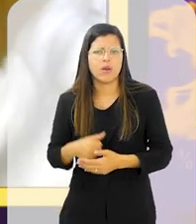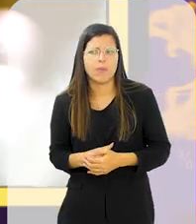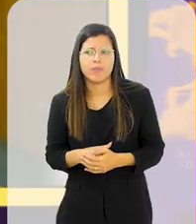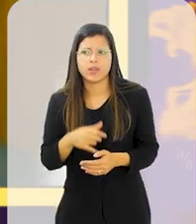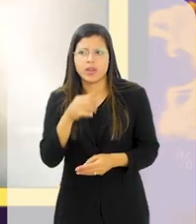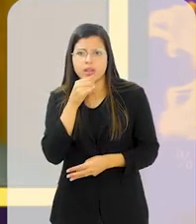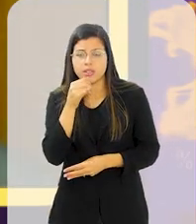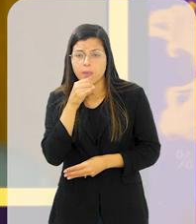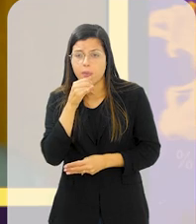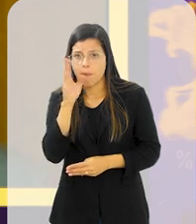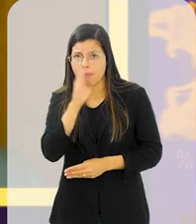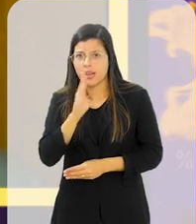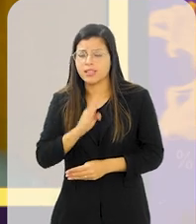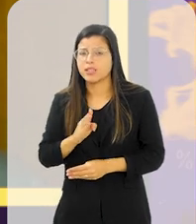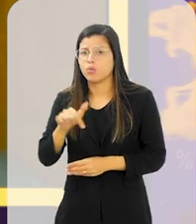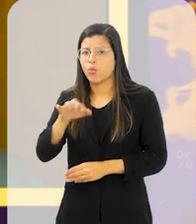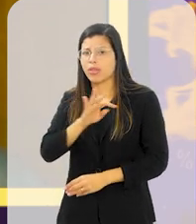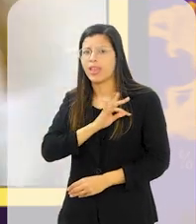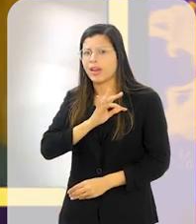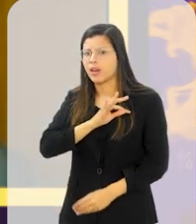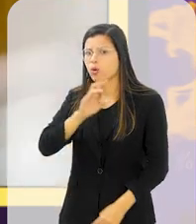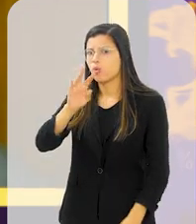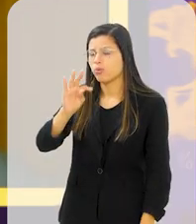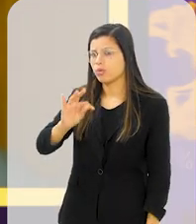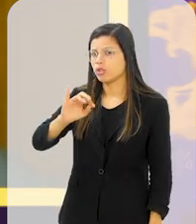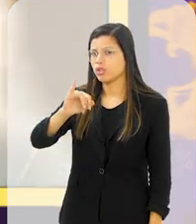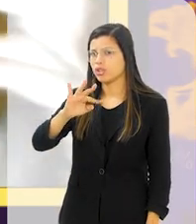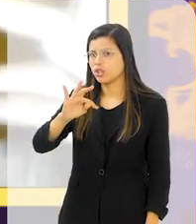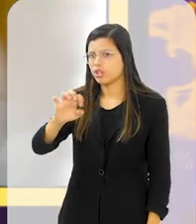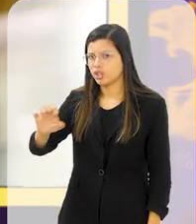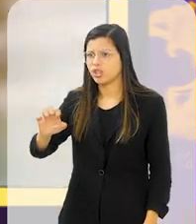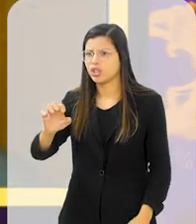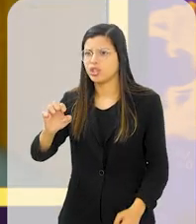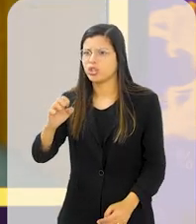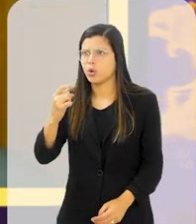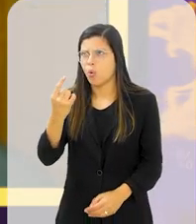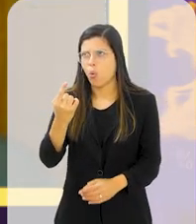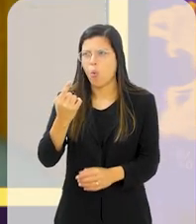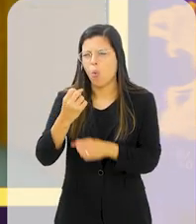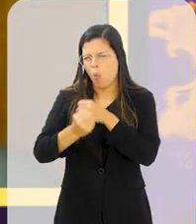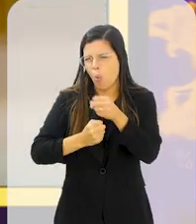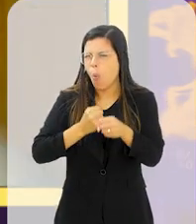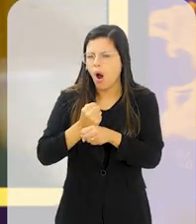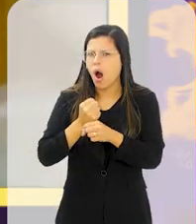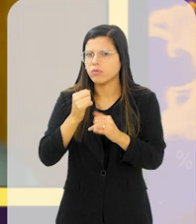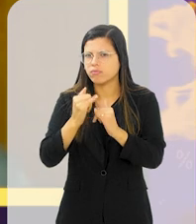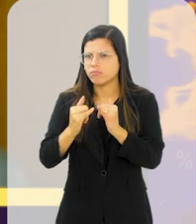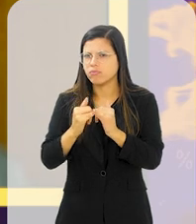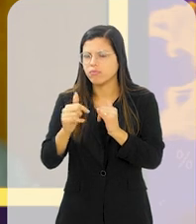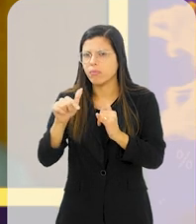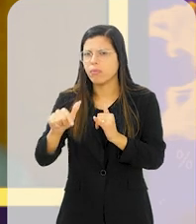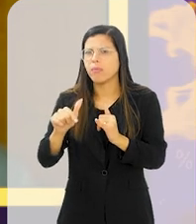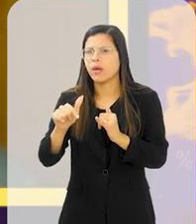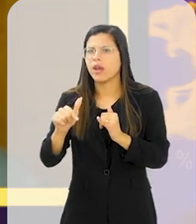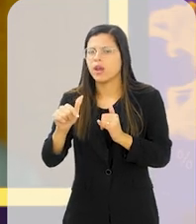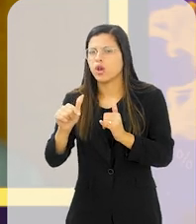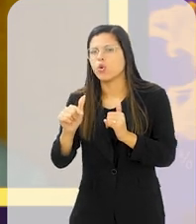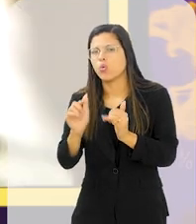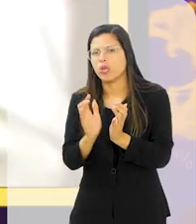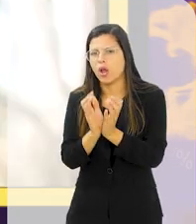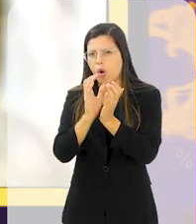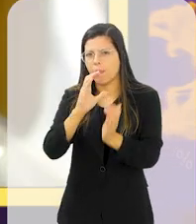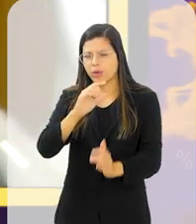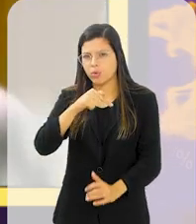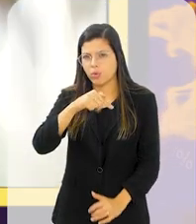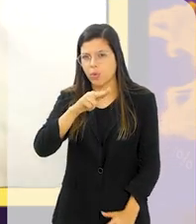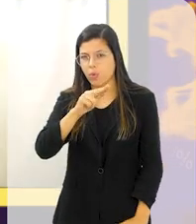Brasil disputou a Copa do Mundo com o Tite. De lá para cá, o Brasil, em 2 anos, 1 ano e meio, né? Não tem nem 2 anos, da Copa do Catar, o Brasil